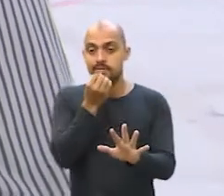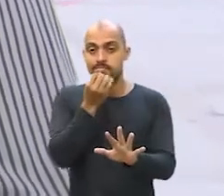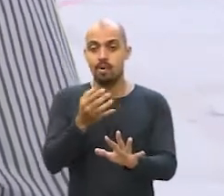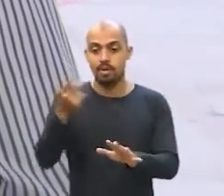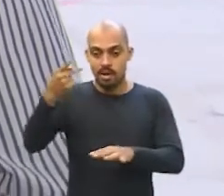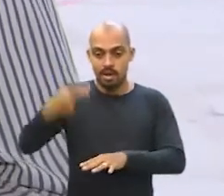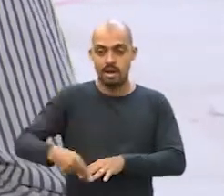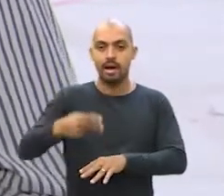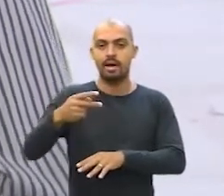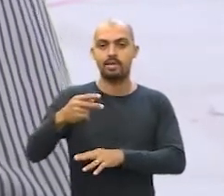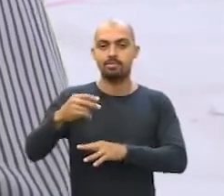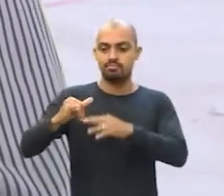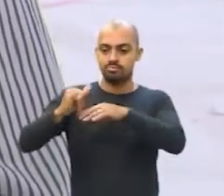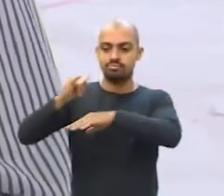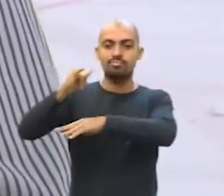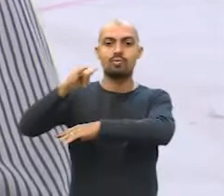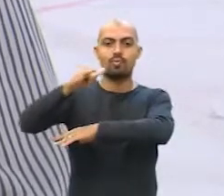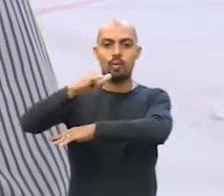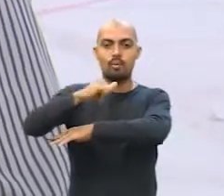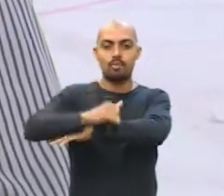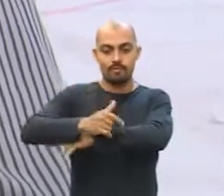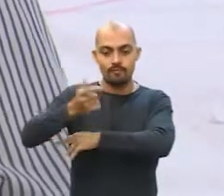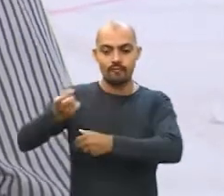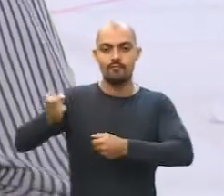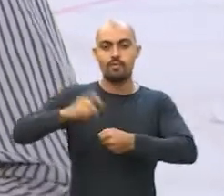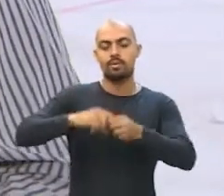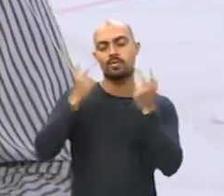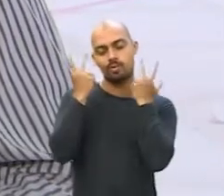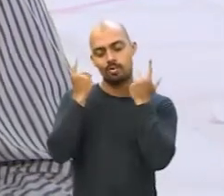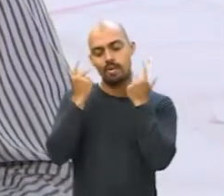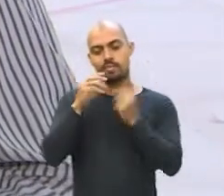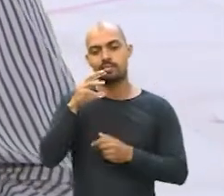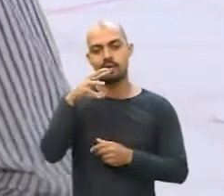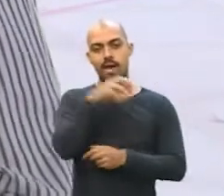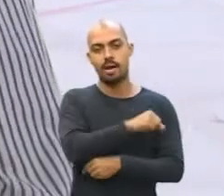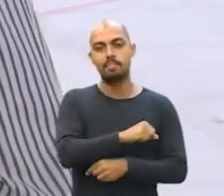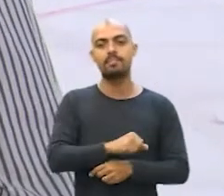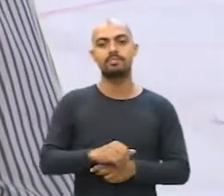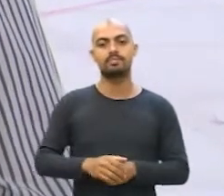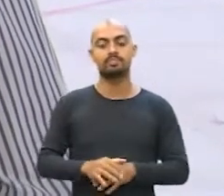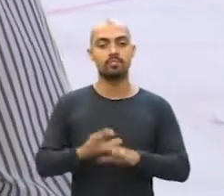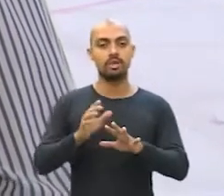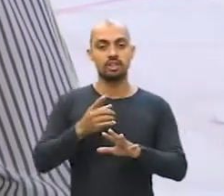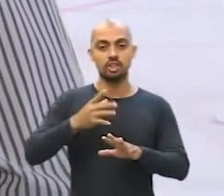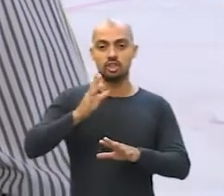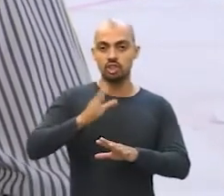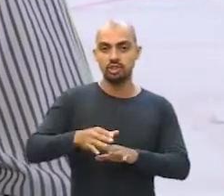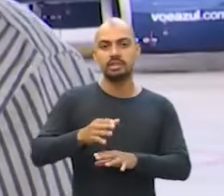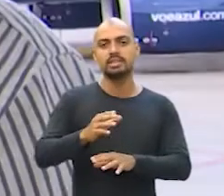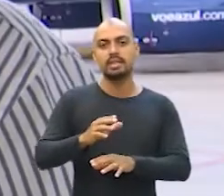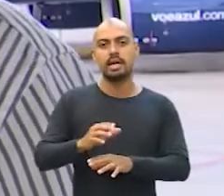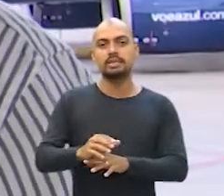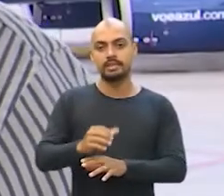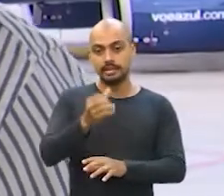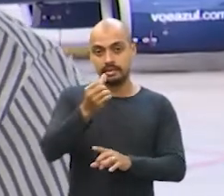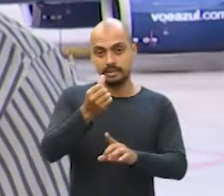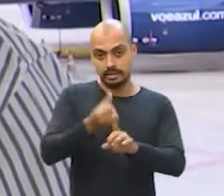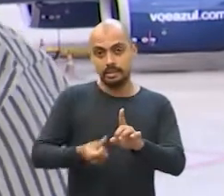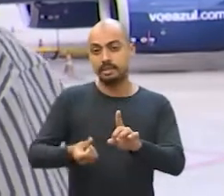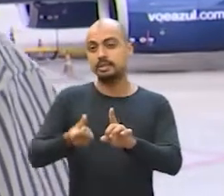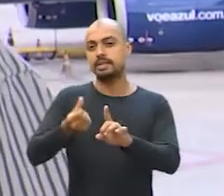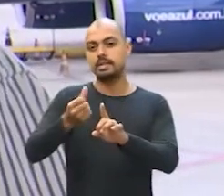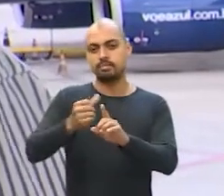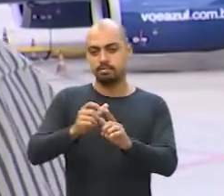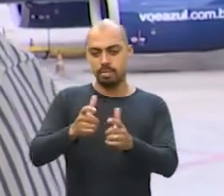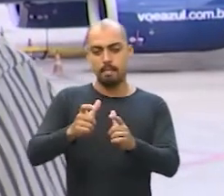significativa. Mas, felizmente, aqui no Aeroporto de Viracopos, nós estamos tendo uma recuperação muito mais rápida do que o esperado. Tá? Nós já estamos com o sexto